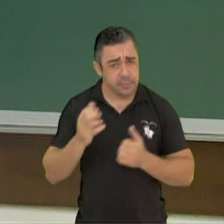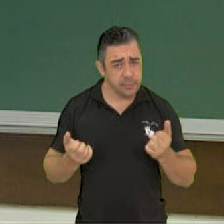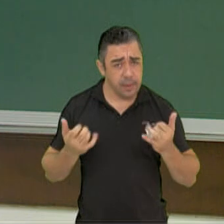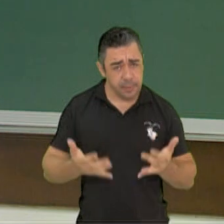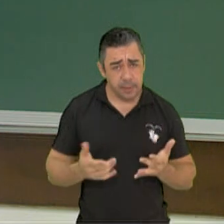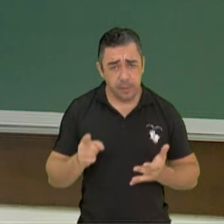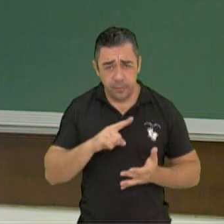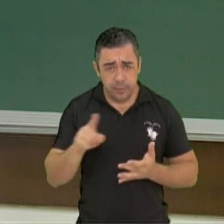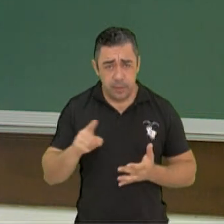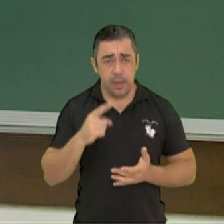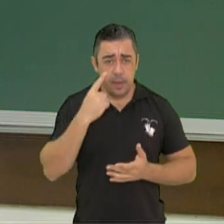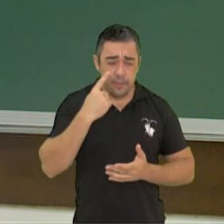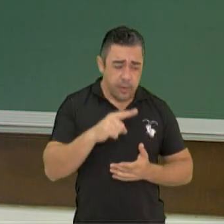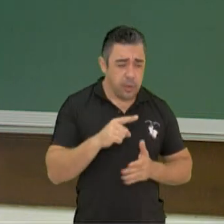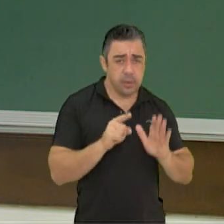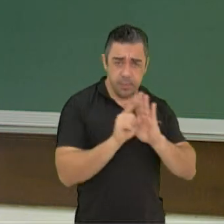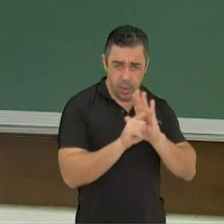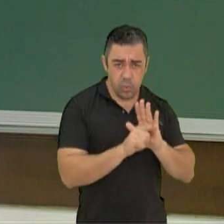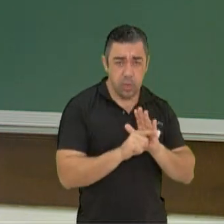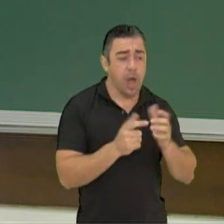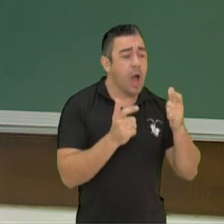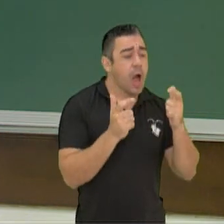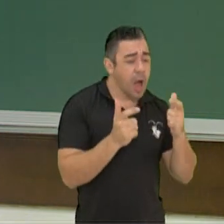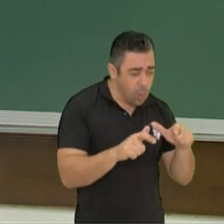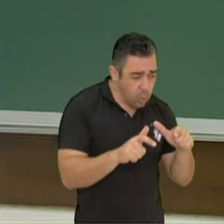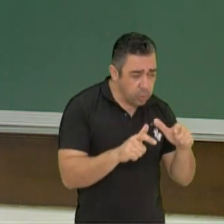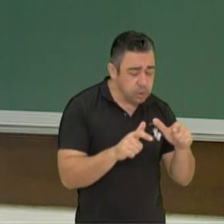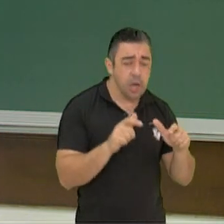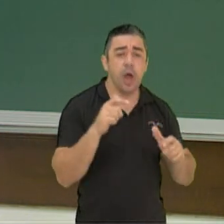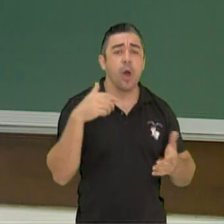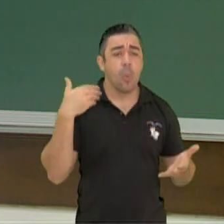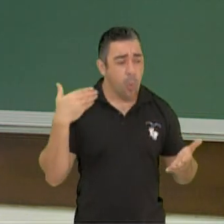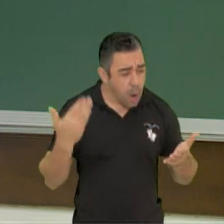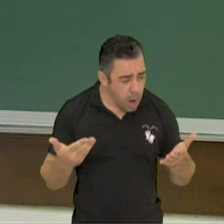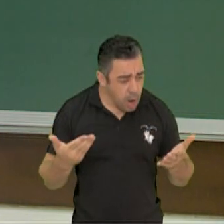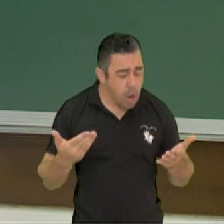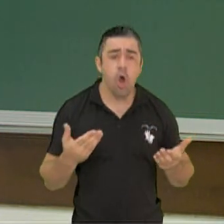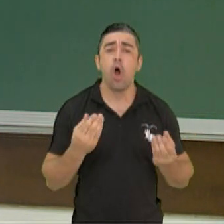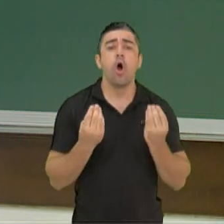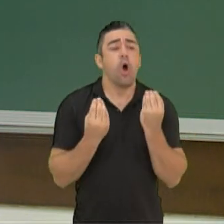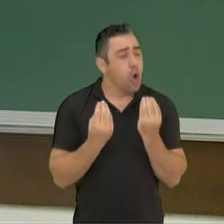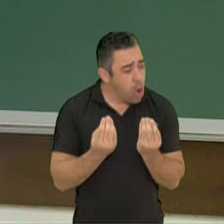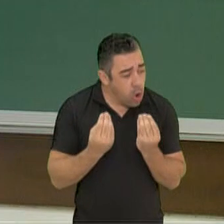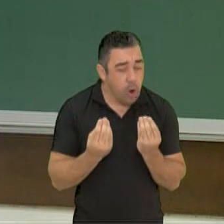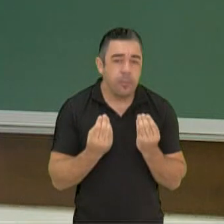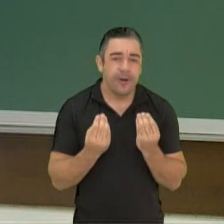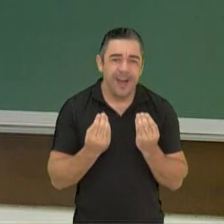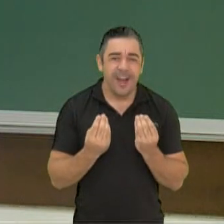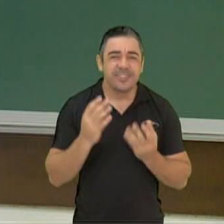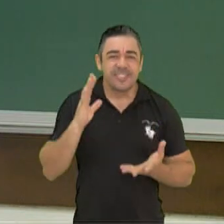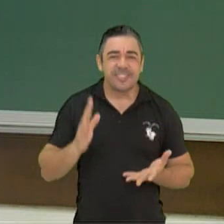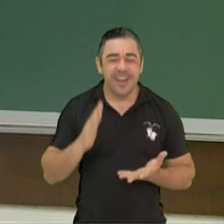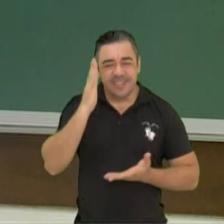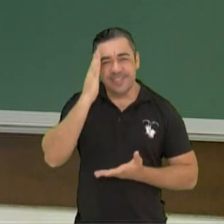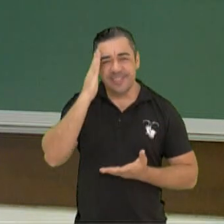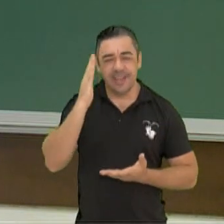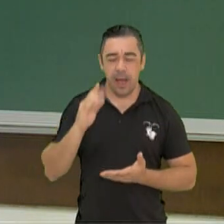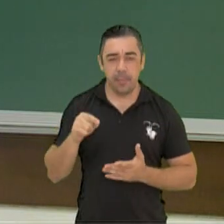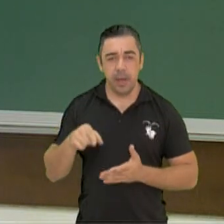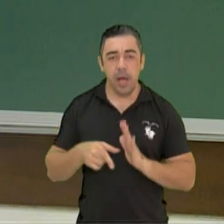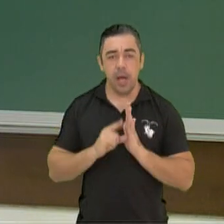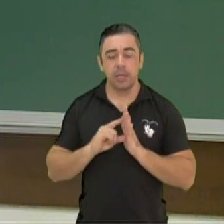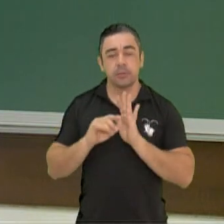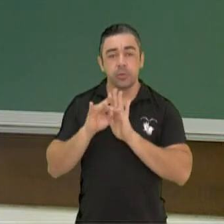aquelas perguntinhas onde, quando, como, não é verdade? Para que daí no corpo do texto você consiga